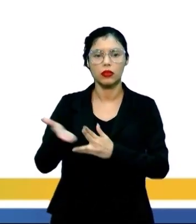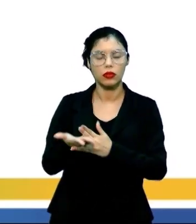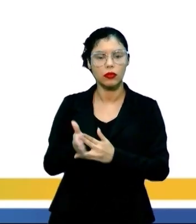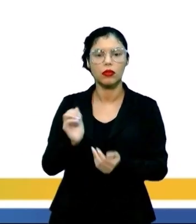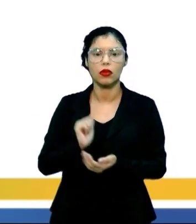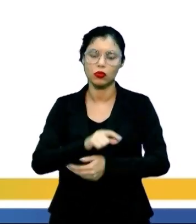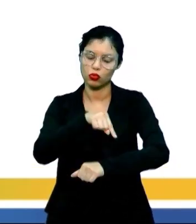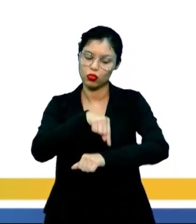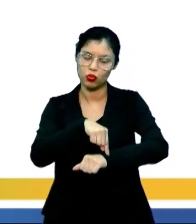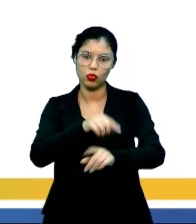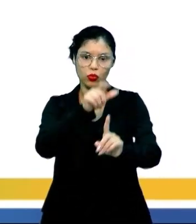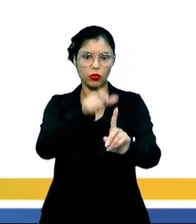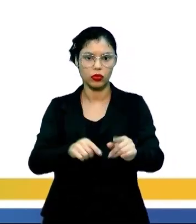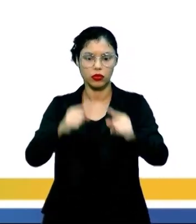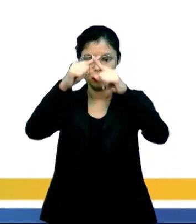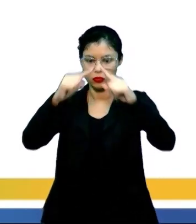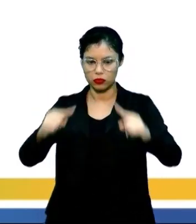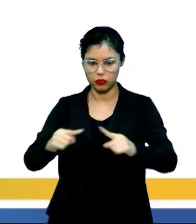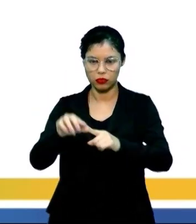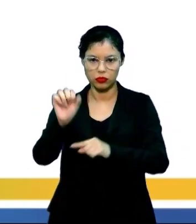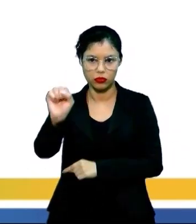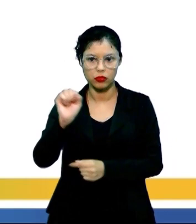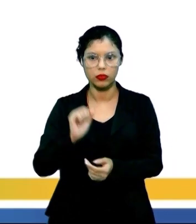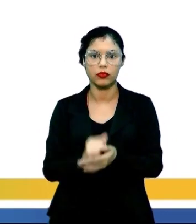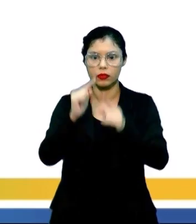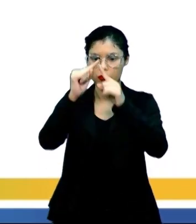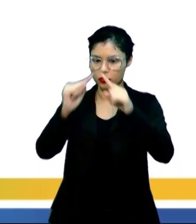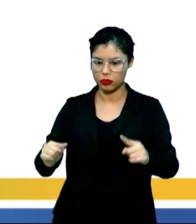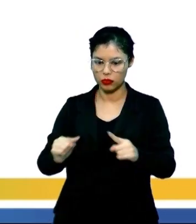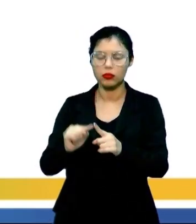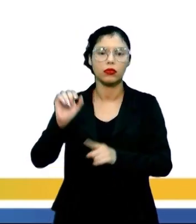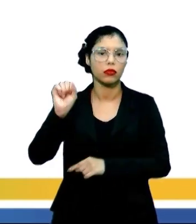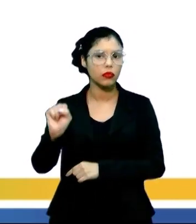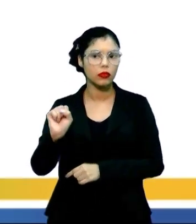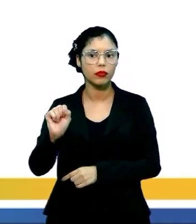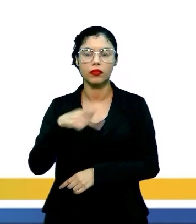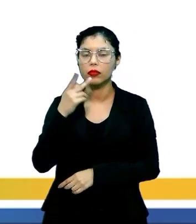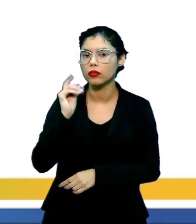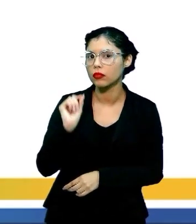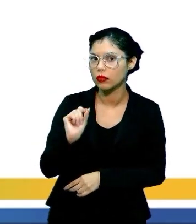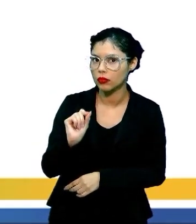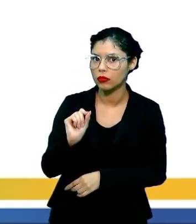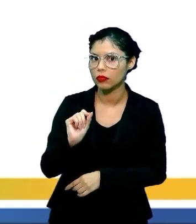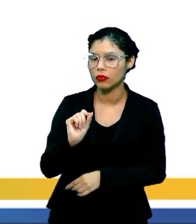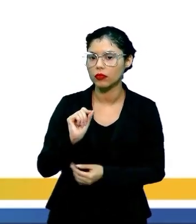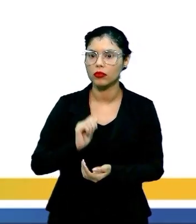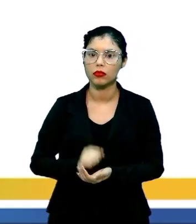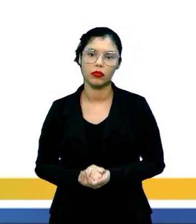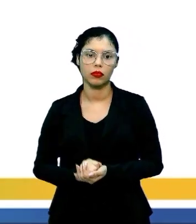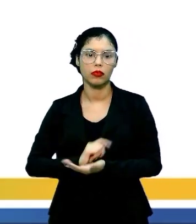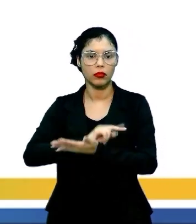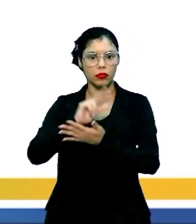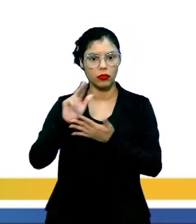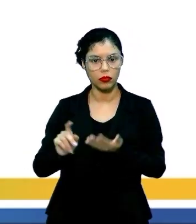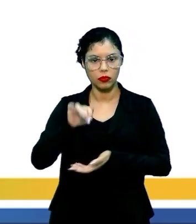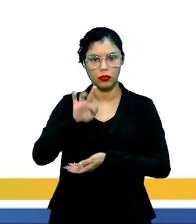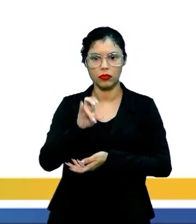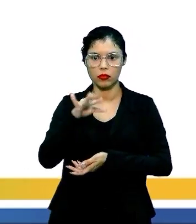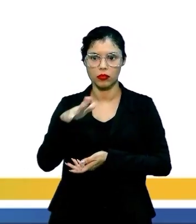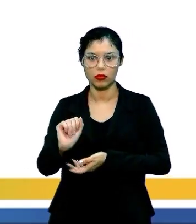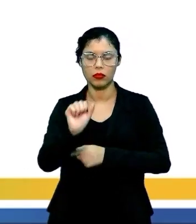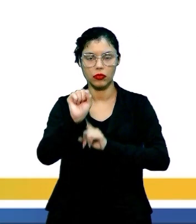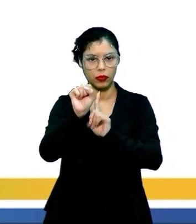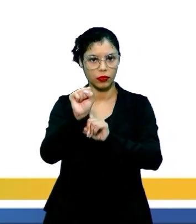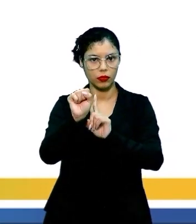tempo, representado pelo ΔS. Esse delta na física, costumamos dizer que ele representa uma variação, e o